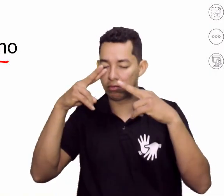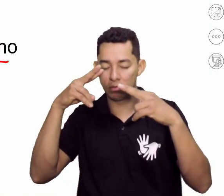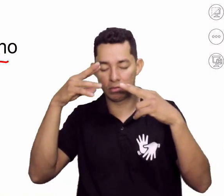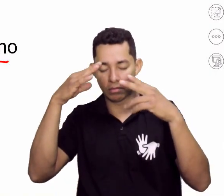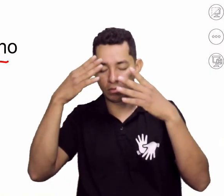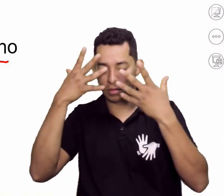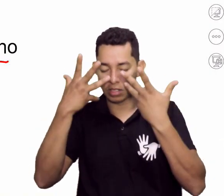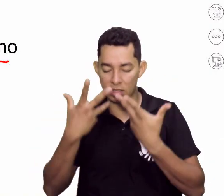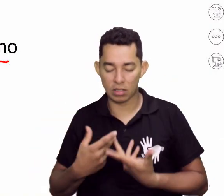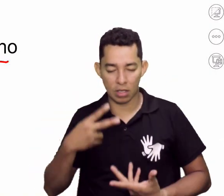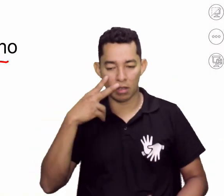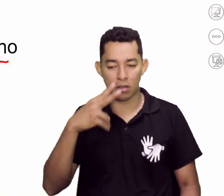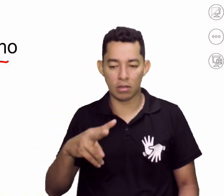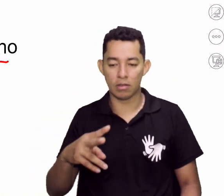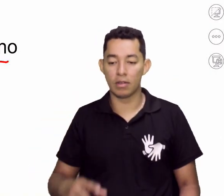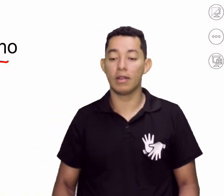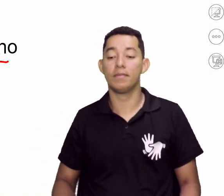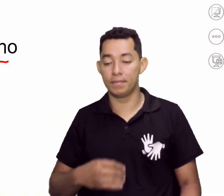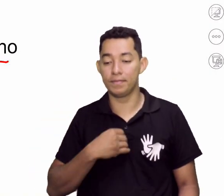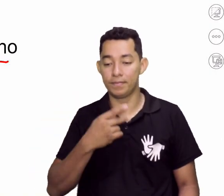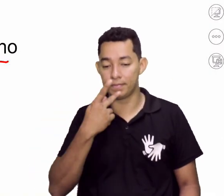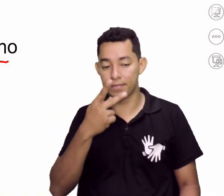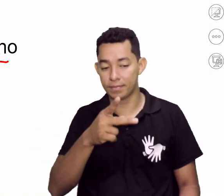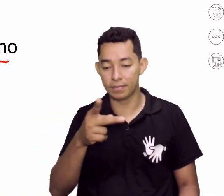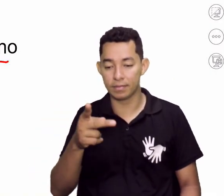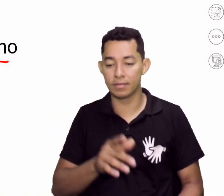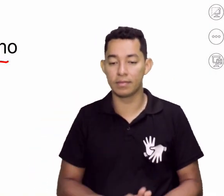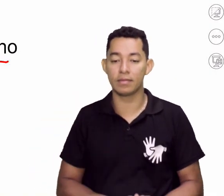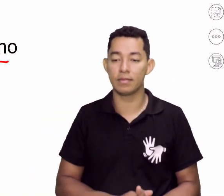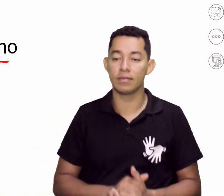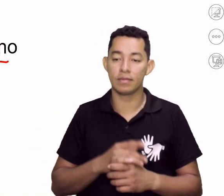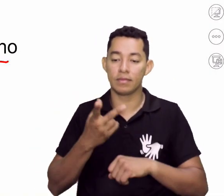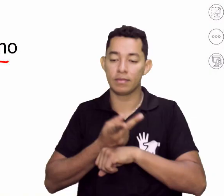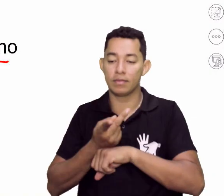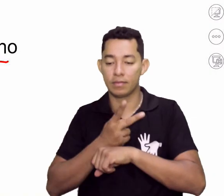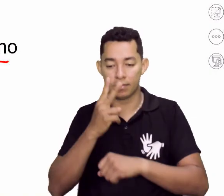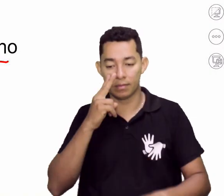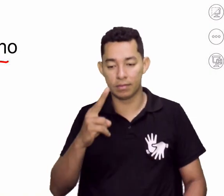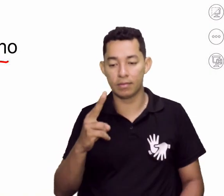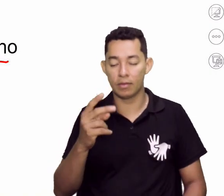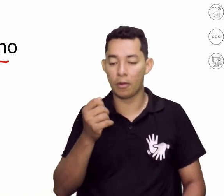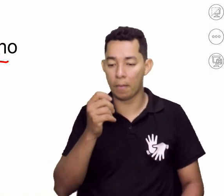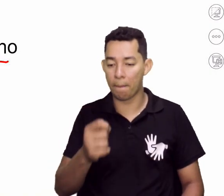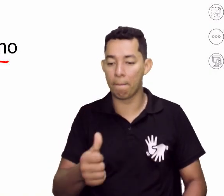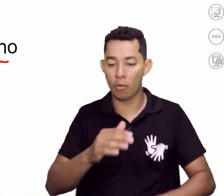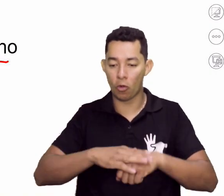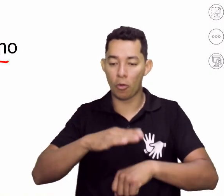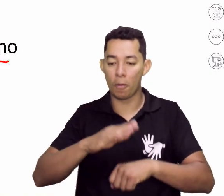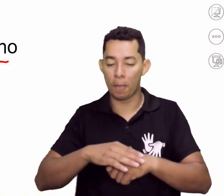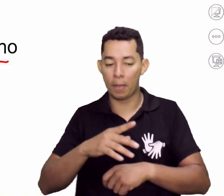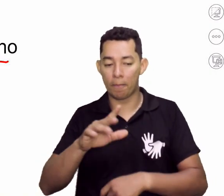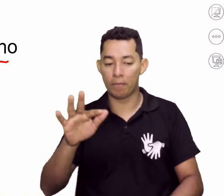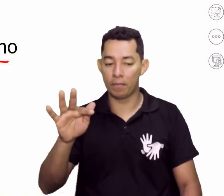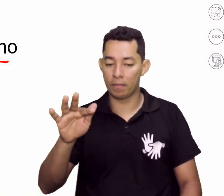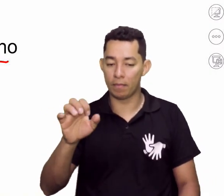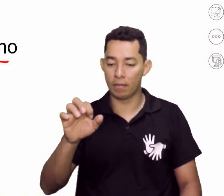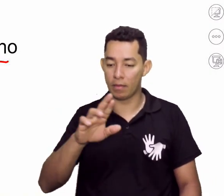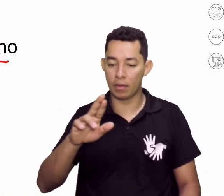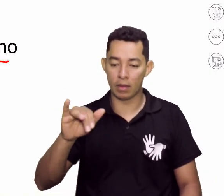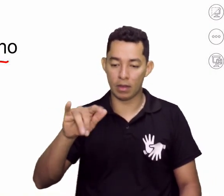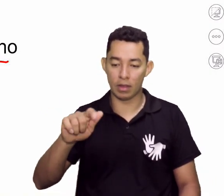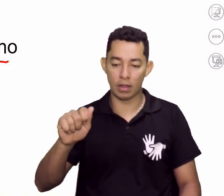aí vai, linda demais. Eu recomendo que você procure ver um pouquinho mais do Ferreira Goulart e dos outros também, que cada um